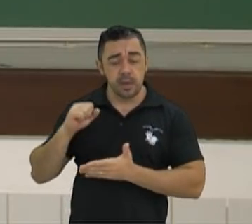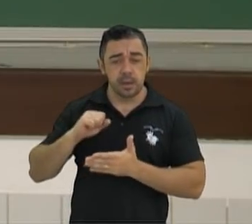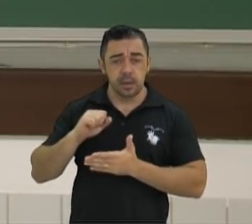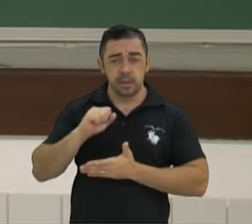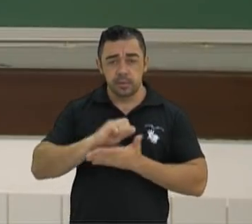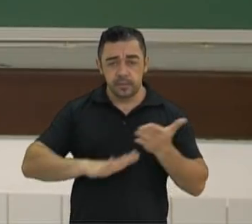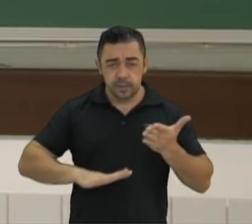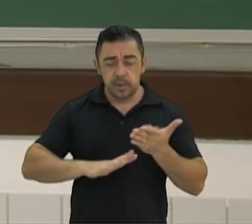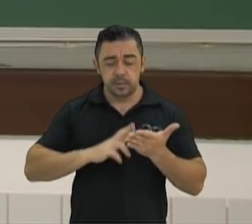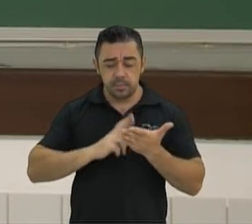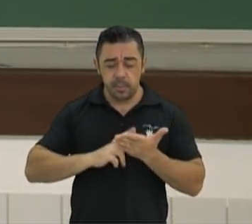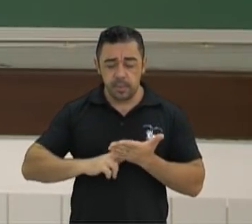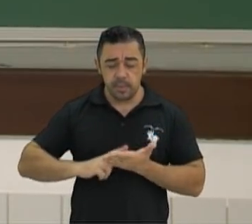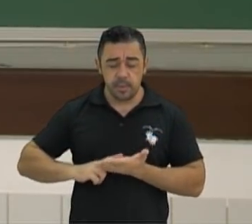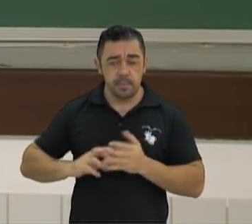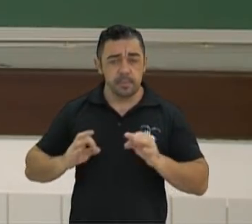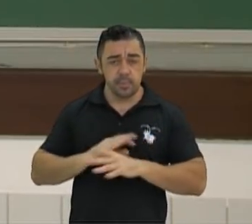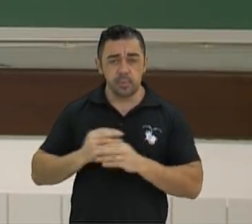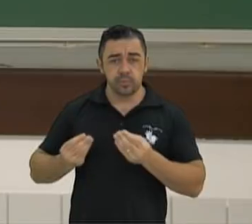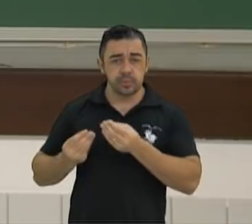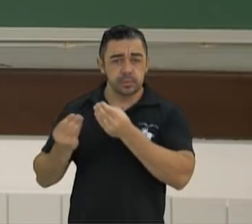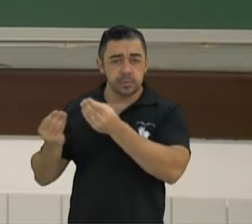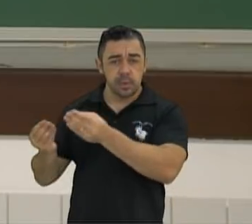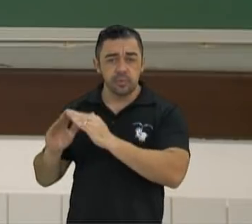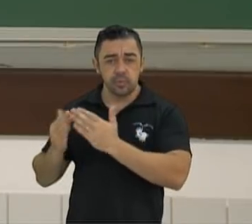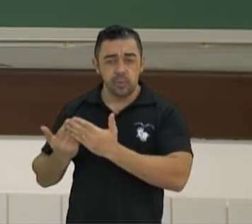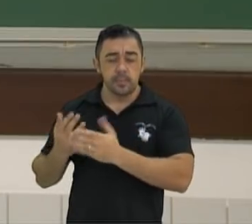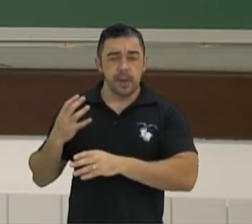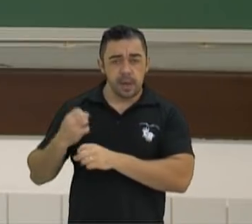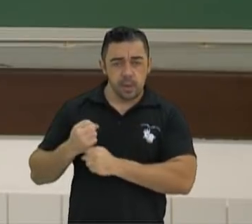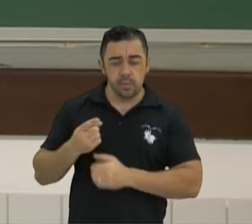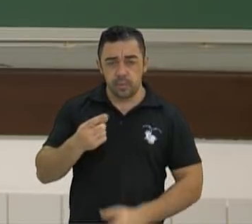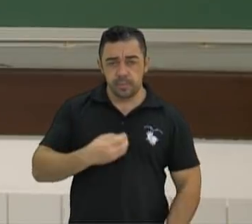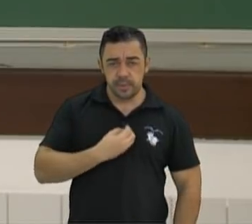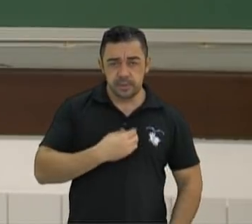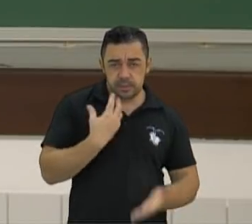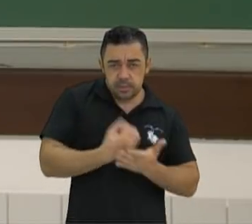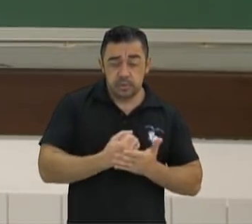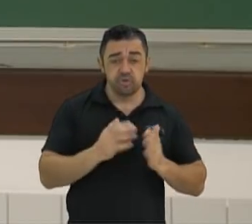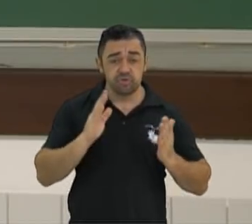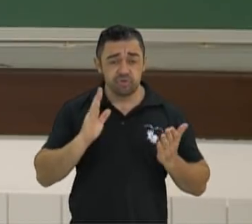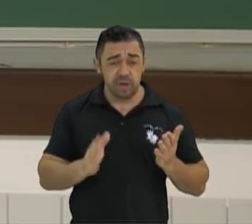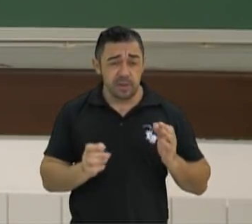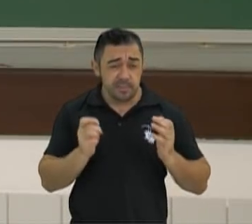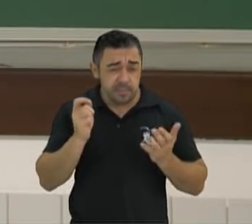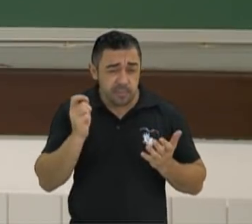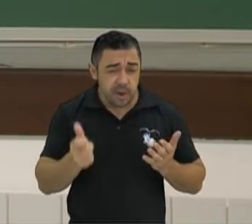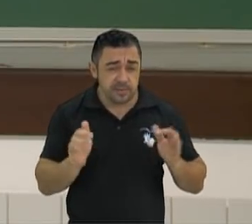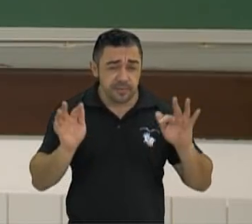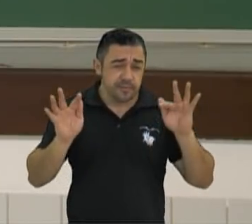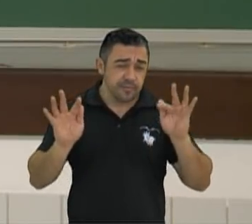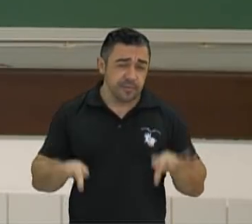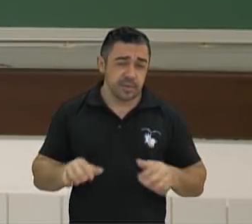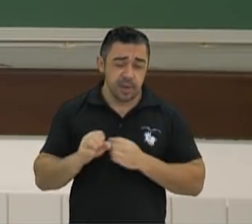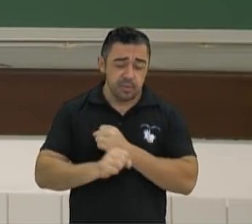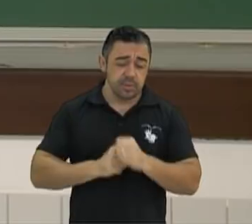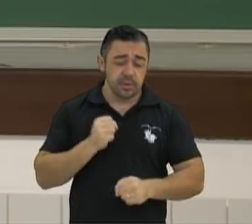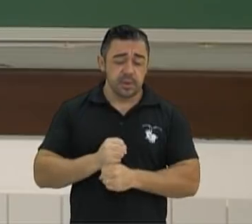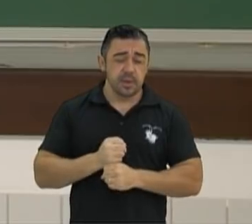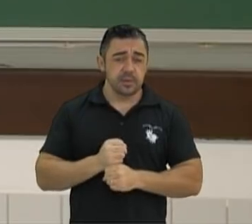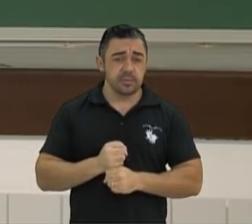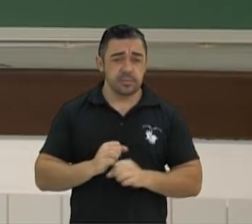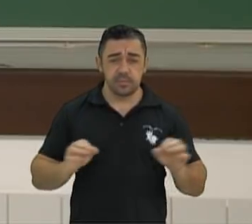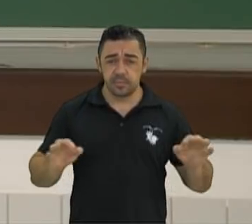as atividades impressas. Não fique de fora, nós já estamos encerrando, né? Estamos quase lá, fechando o nosso